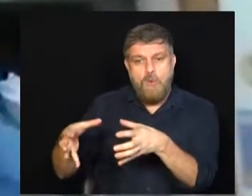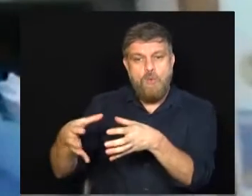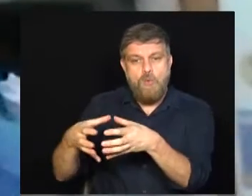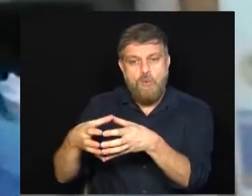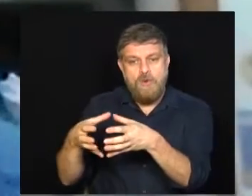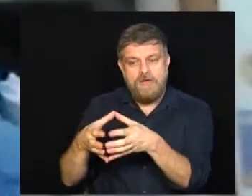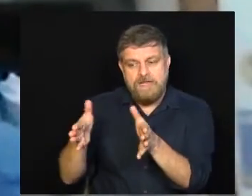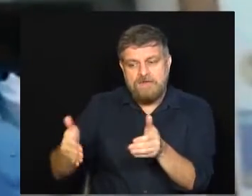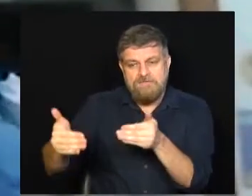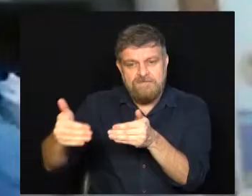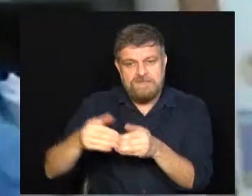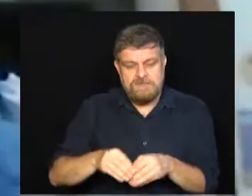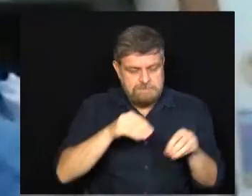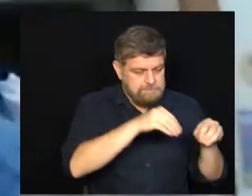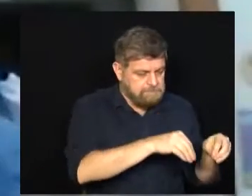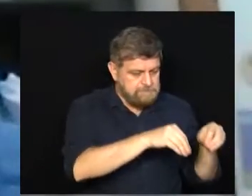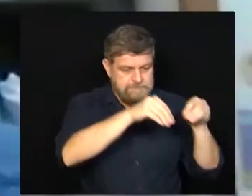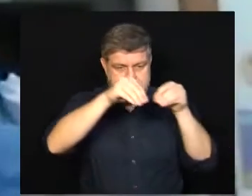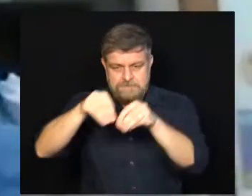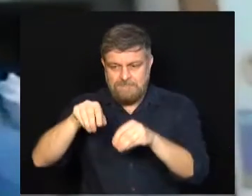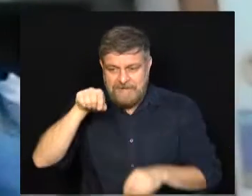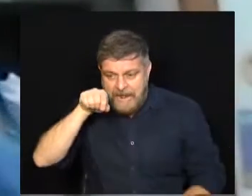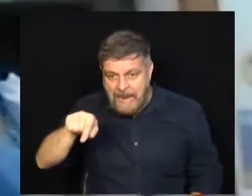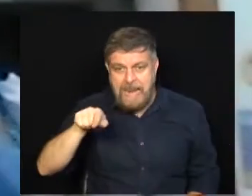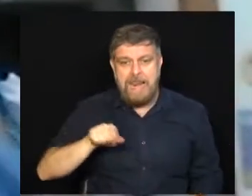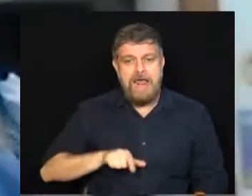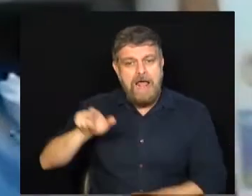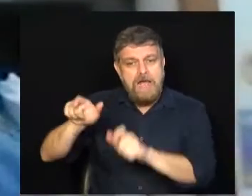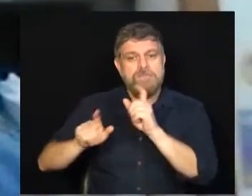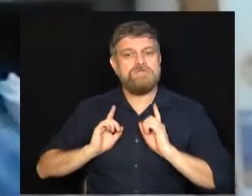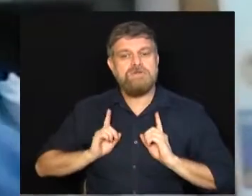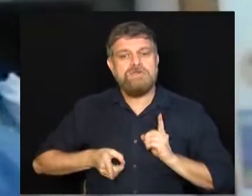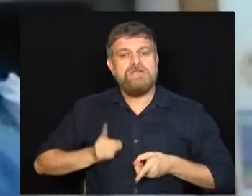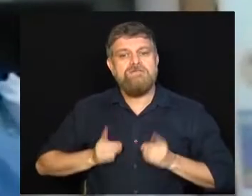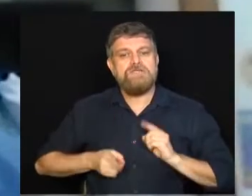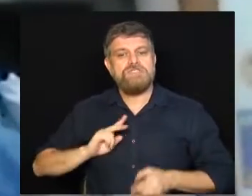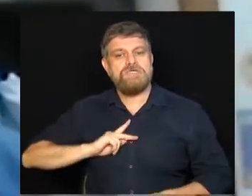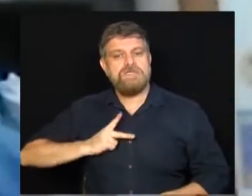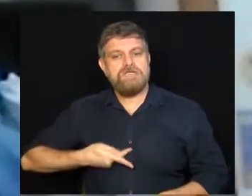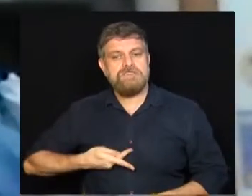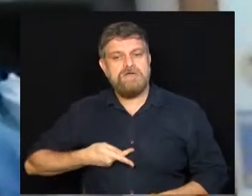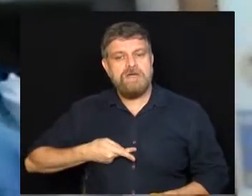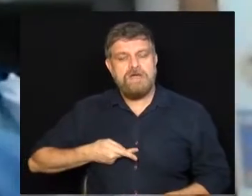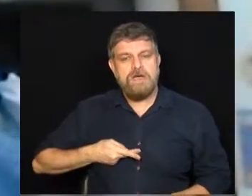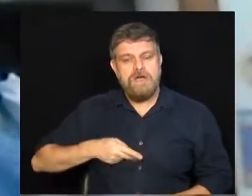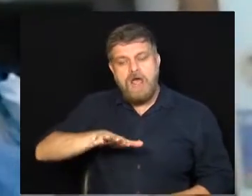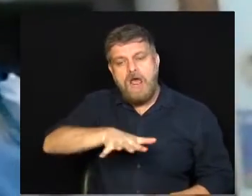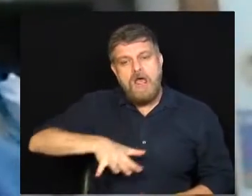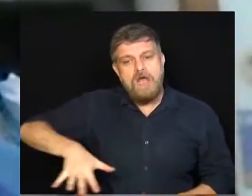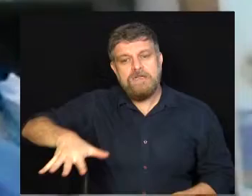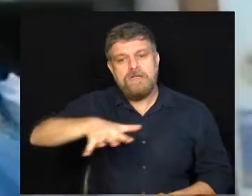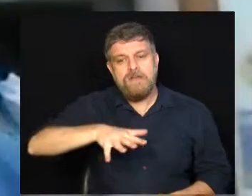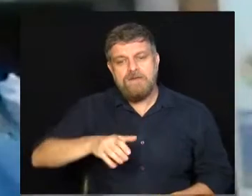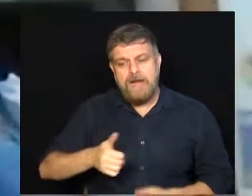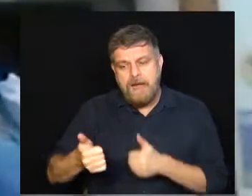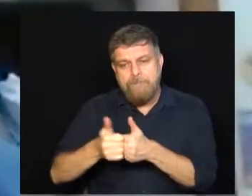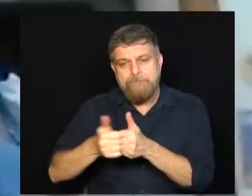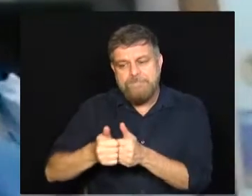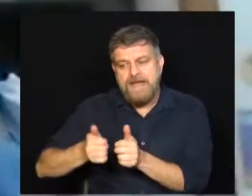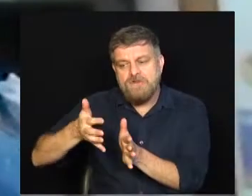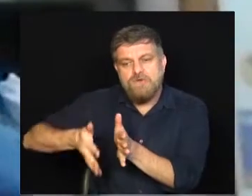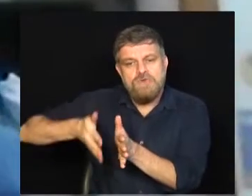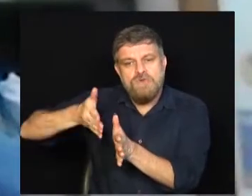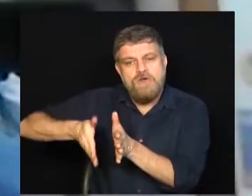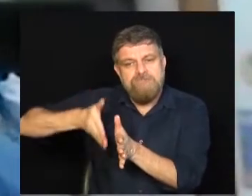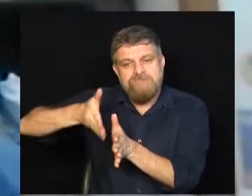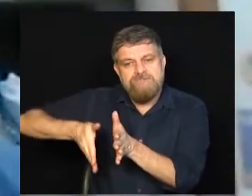espaço de contenção das travestis transexuais ali naquela região dos trilhos da FEPAS, né?